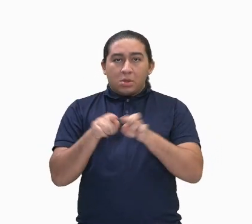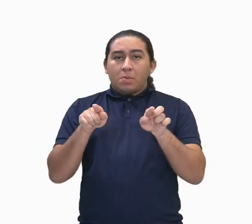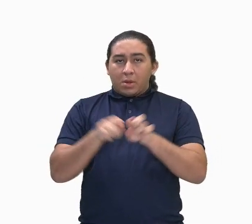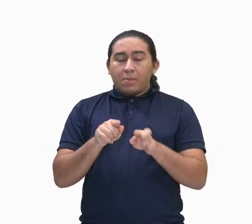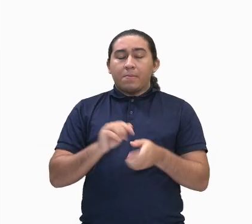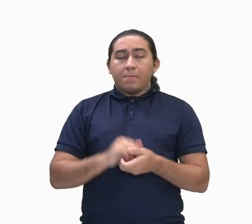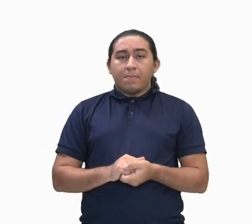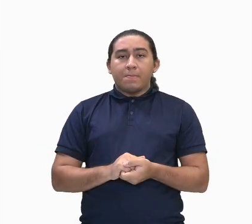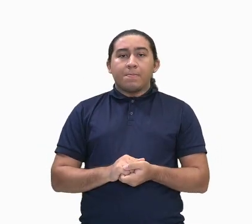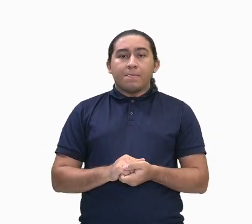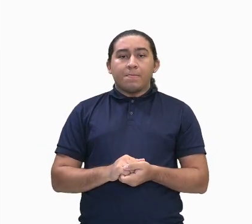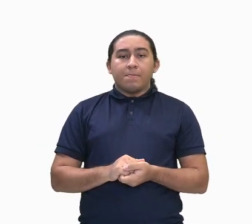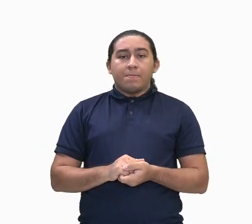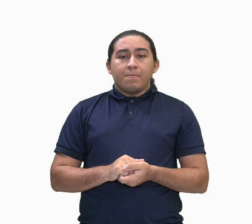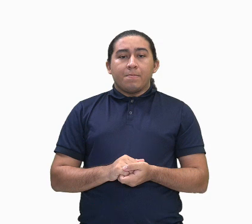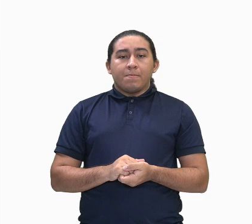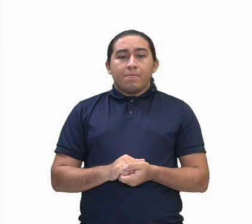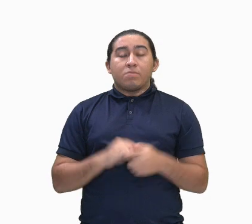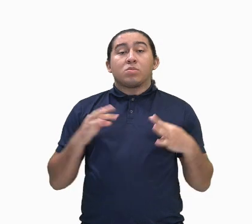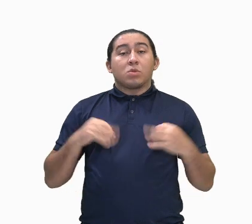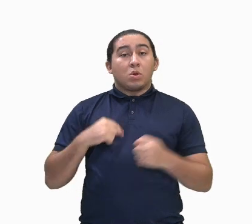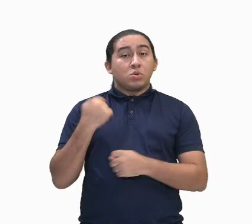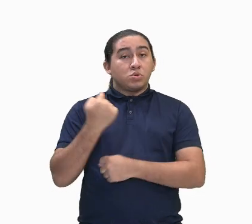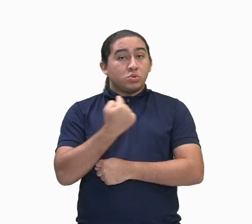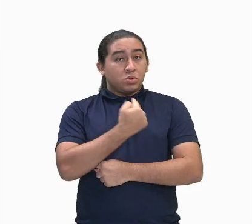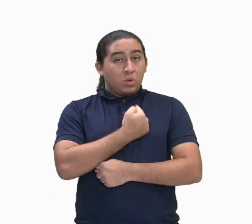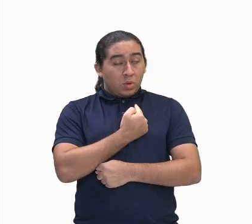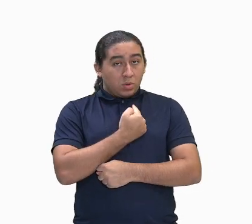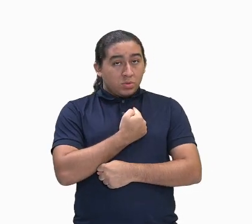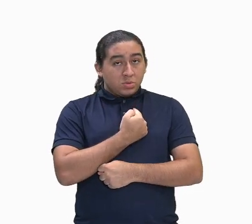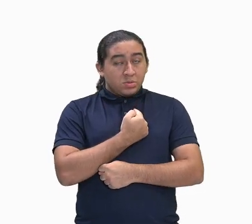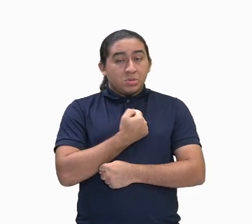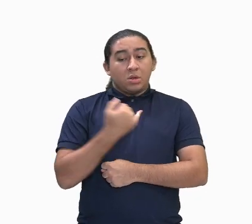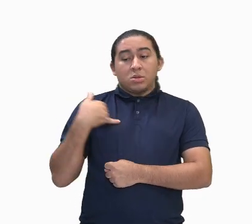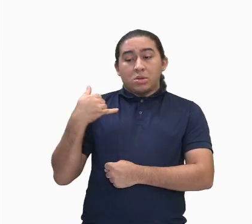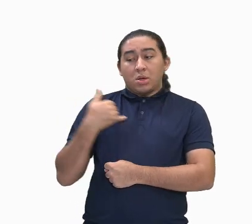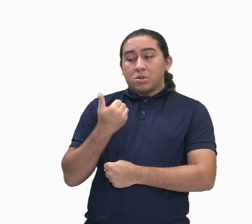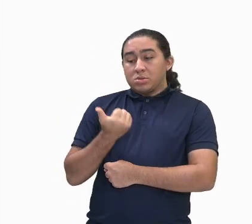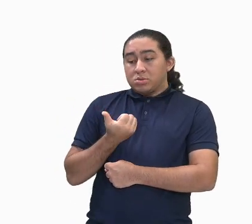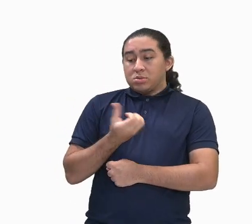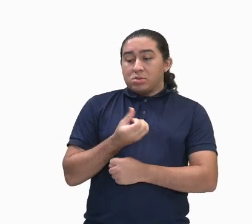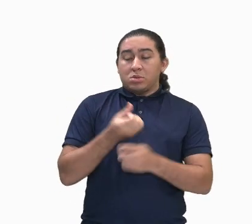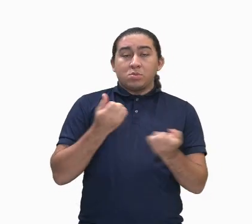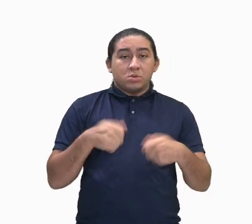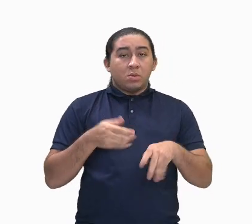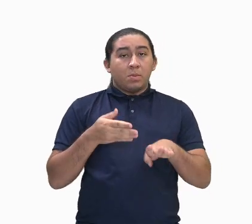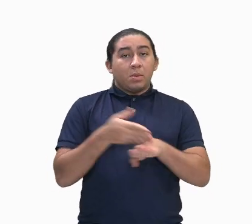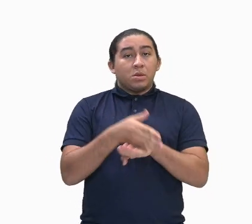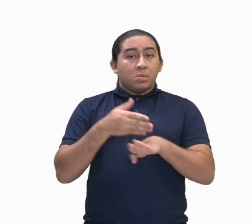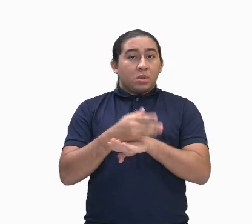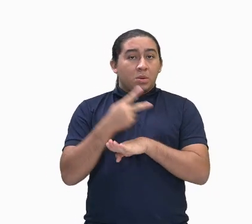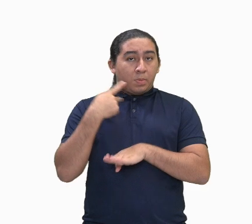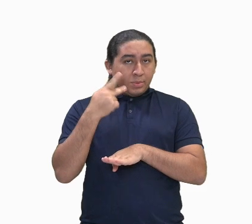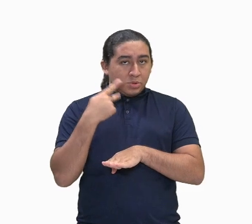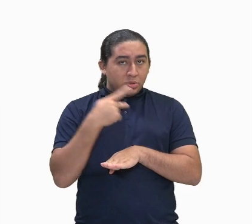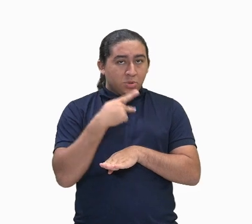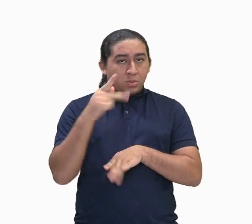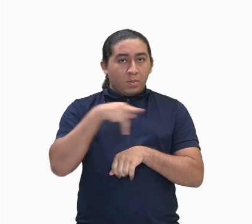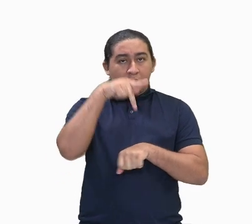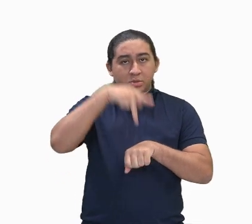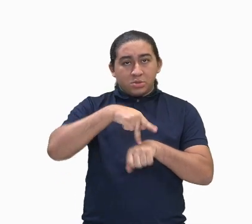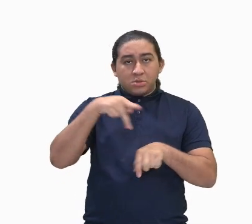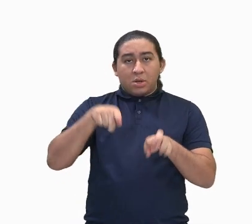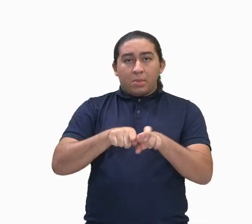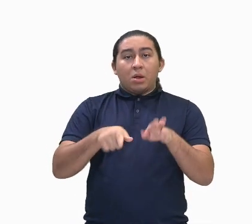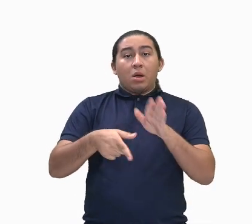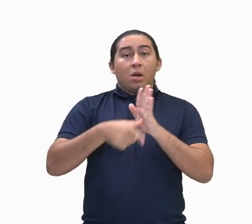por natureza e todos nós, a partir dos 16 anos, podemos também nos envolvermos no cenário político nacional. Antes disso,